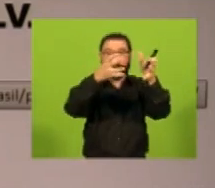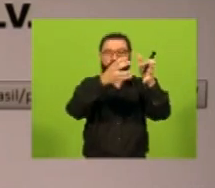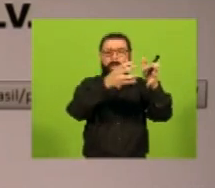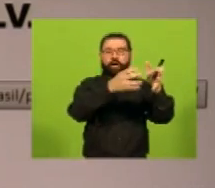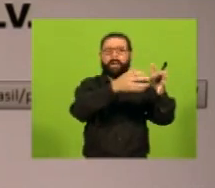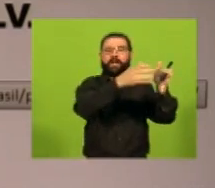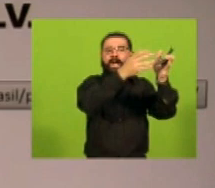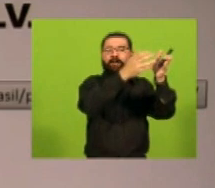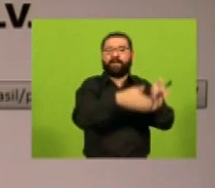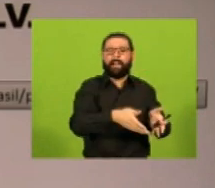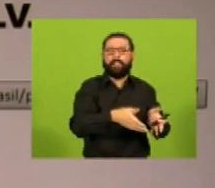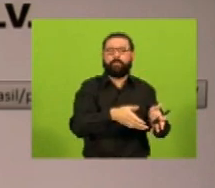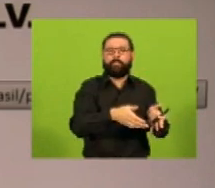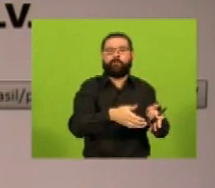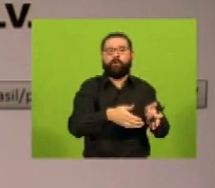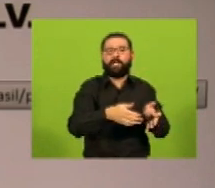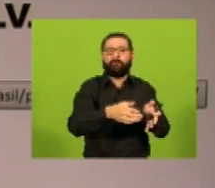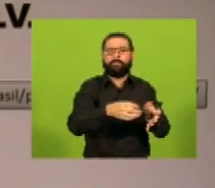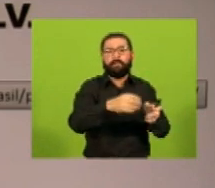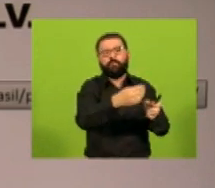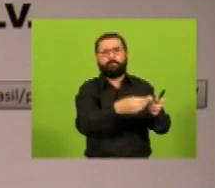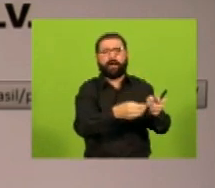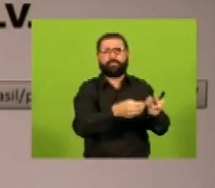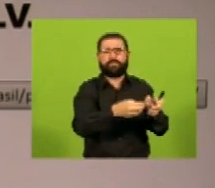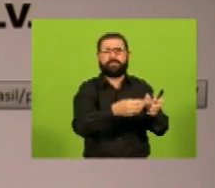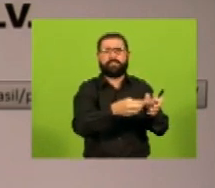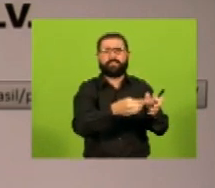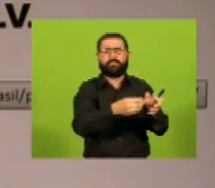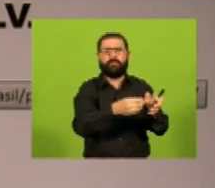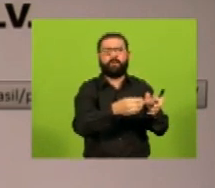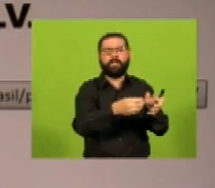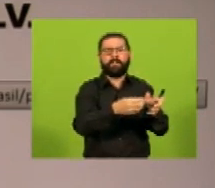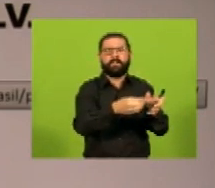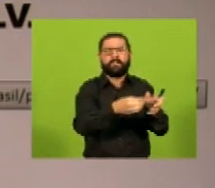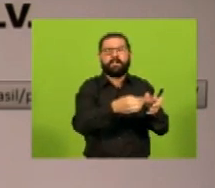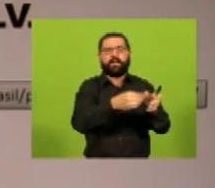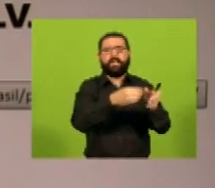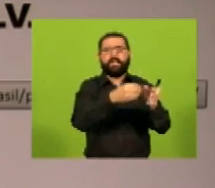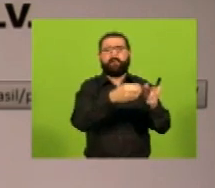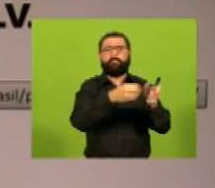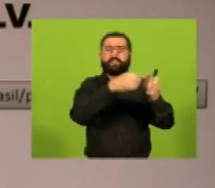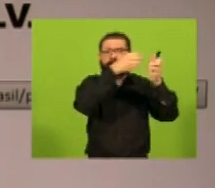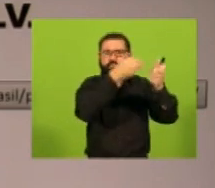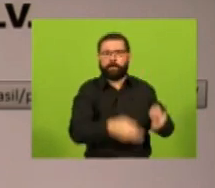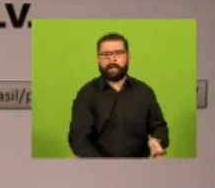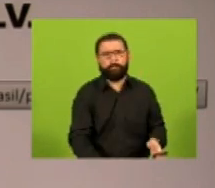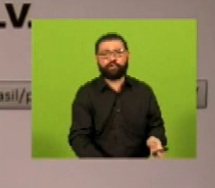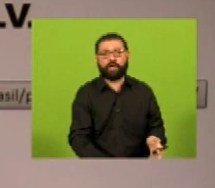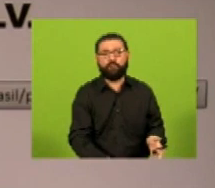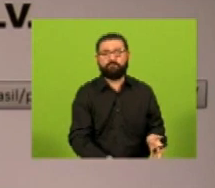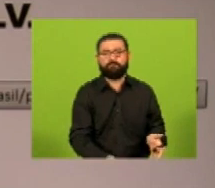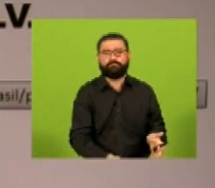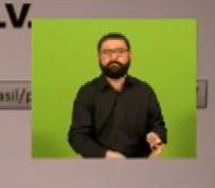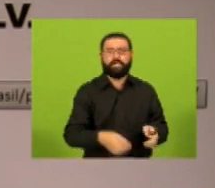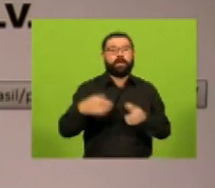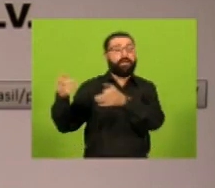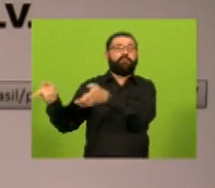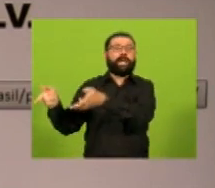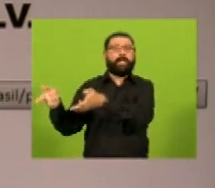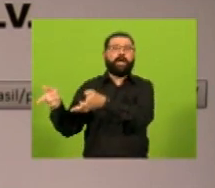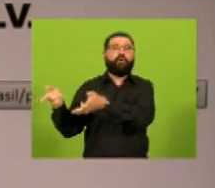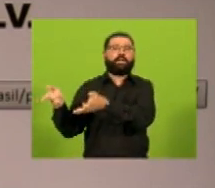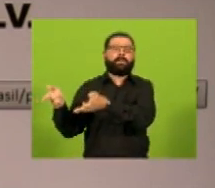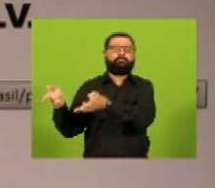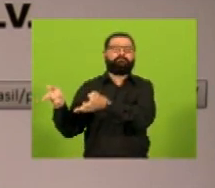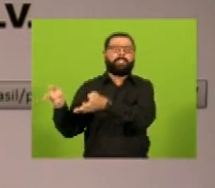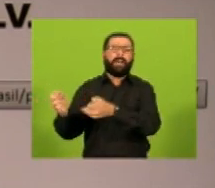seja, de diâmetro maior, ela vai cair numa folha, em uma parte específica dessa folha, e pode até escorregar para o chão, e não